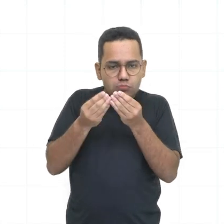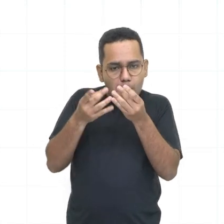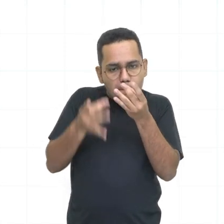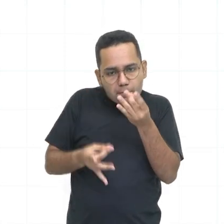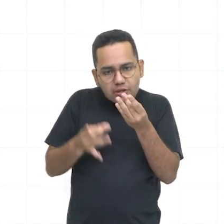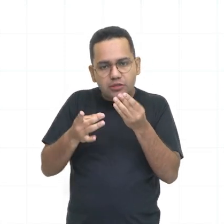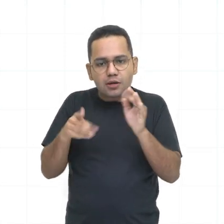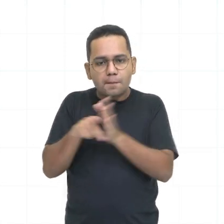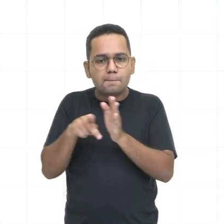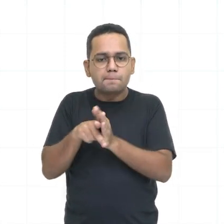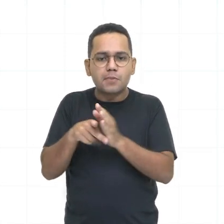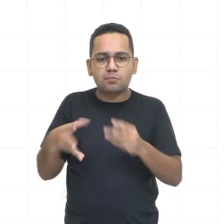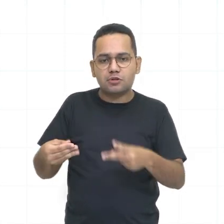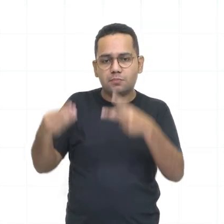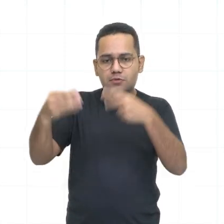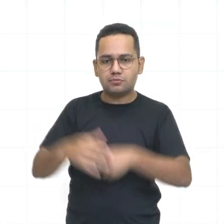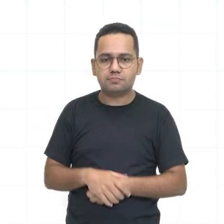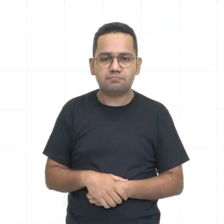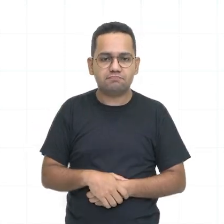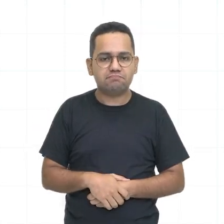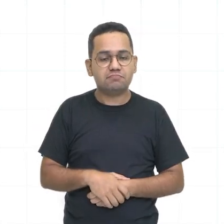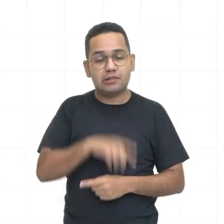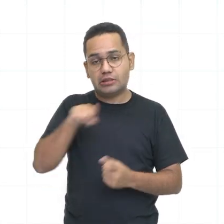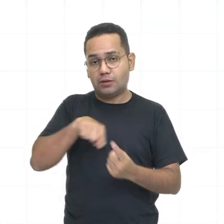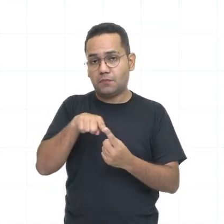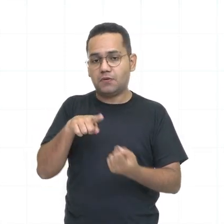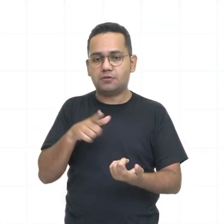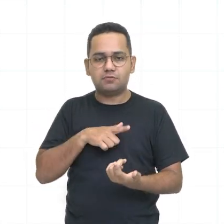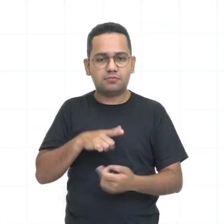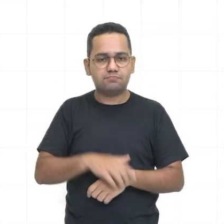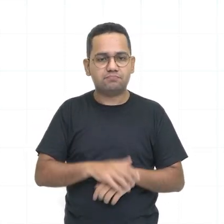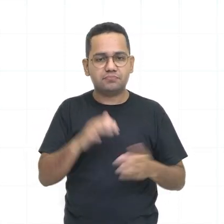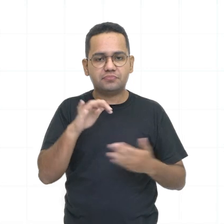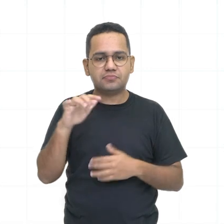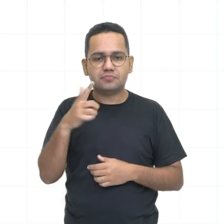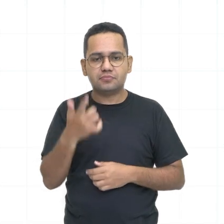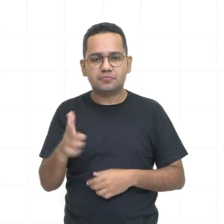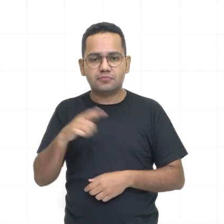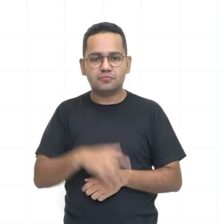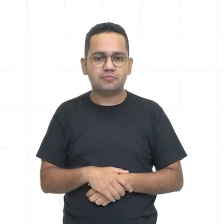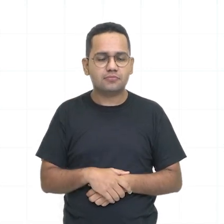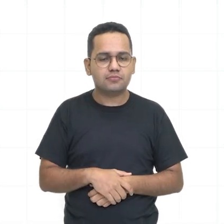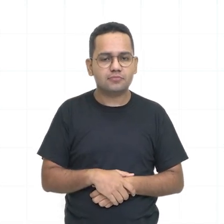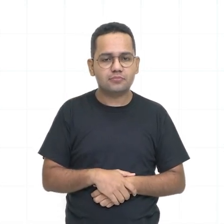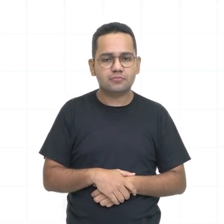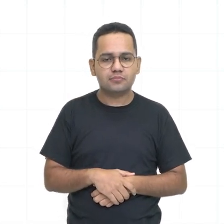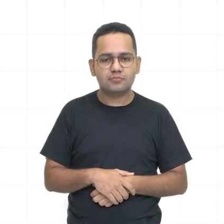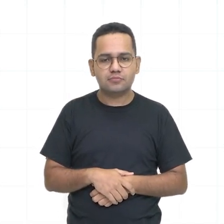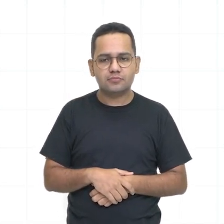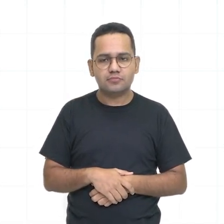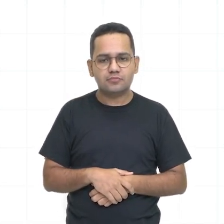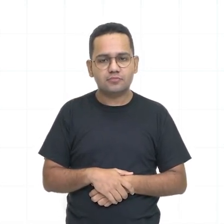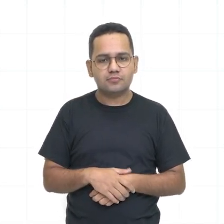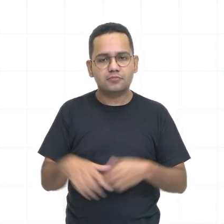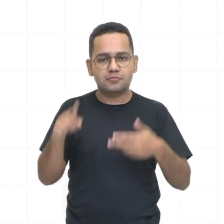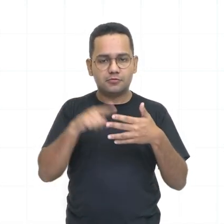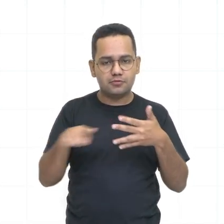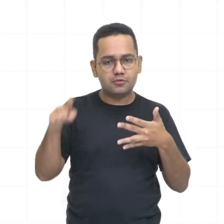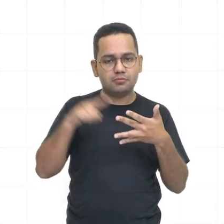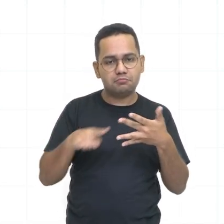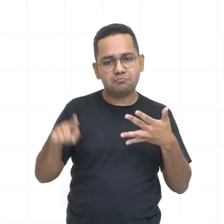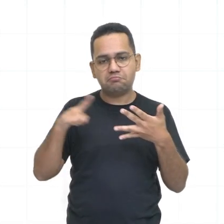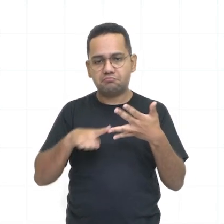né? Então, ribossomo também tem essa função importante. Temos também retículo endoplasmático, temos